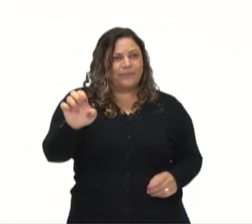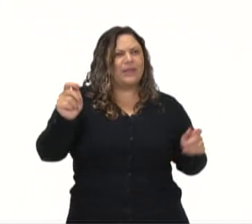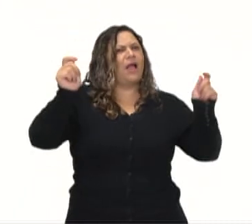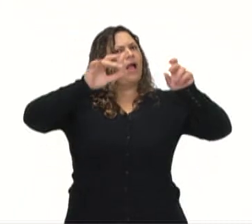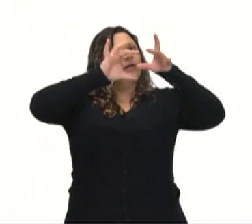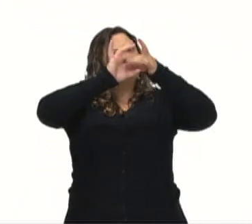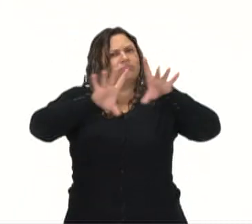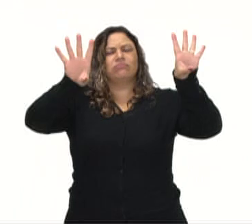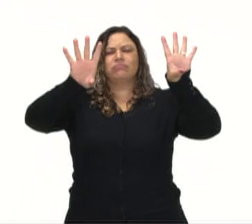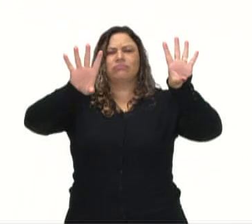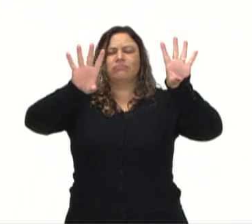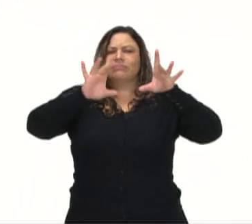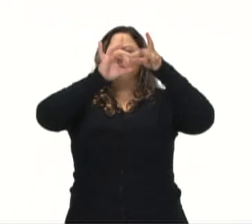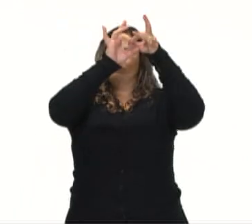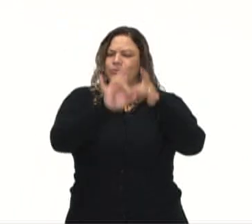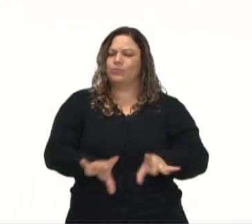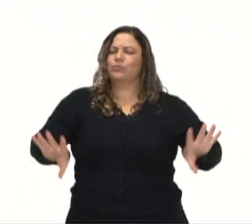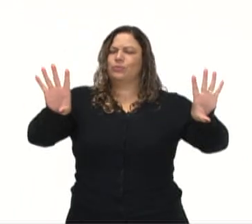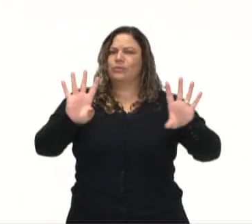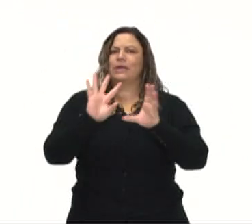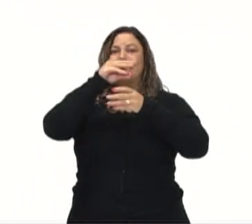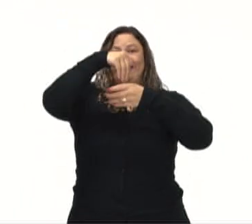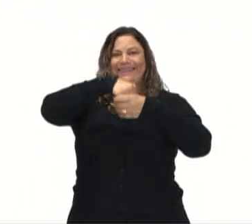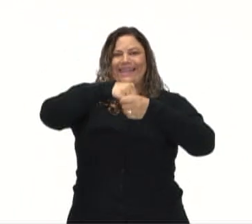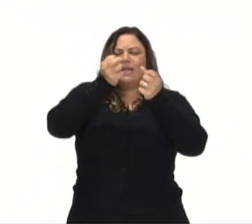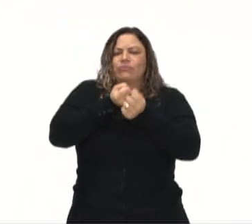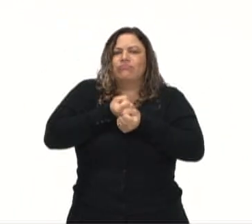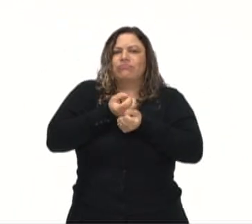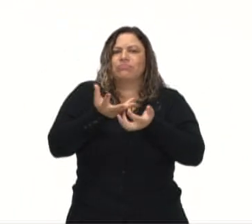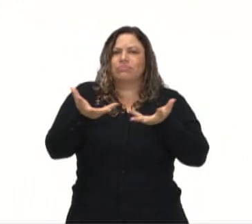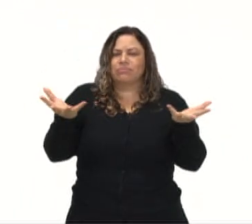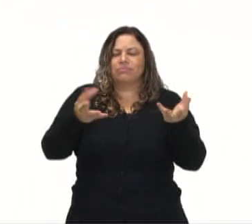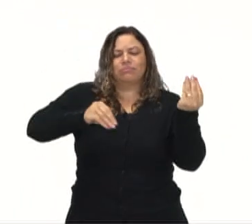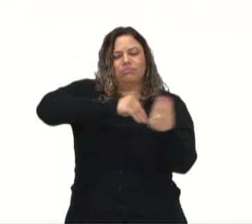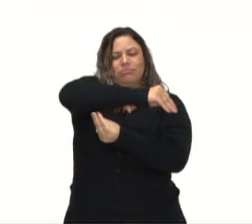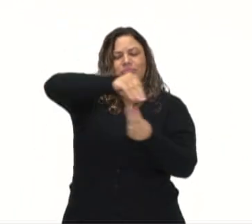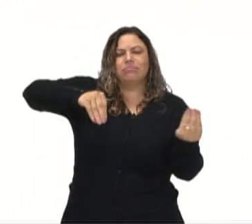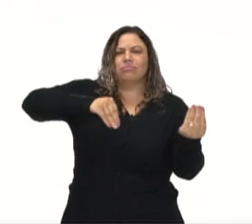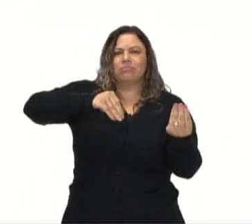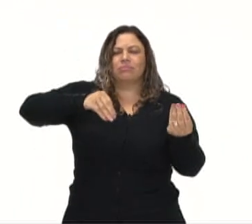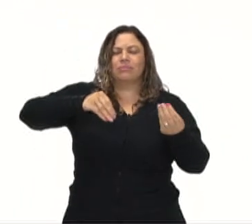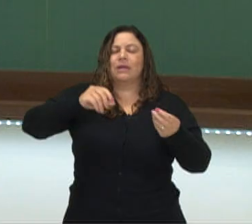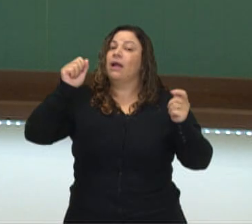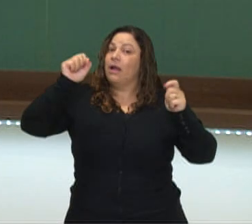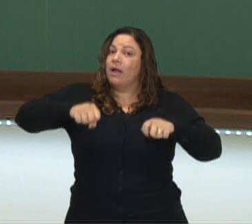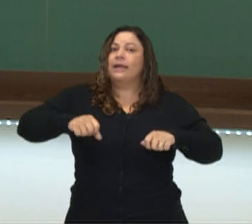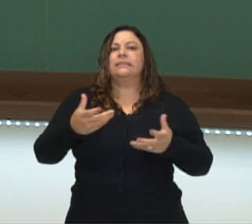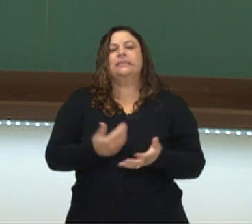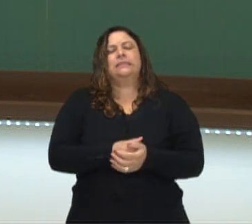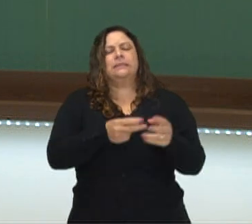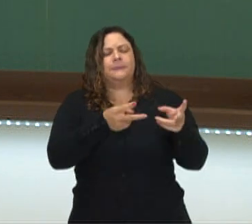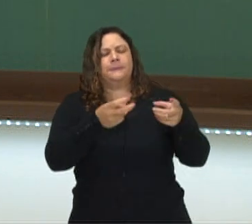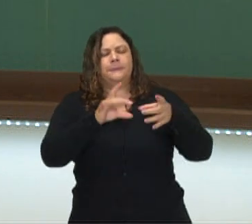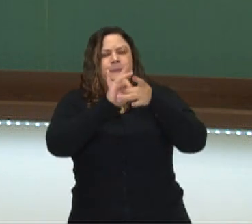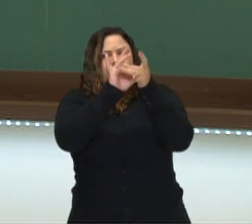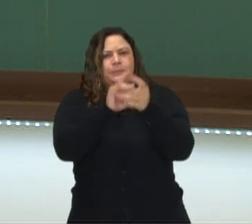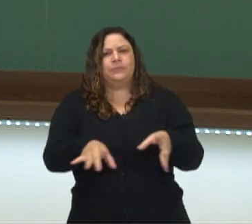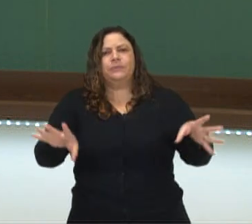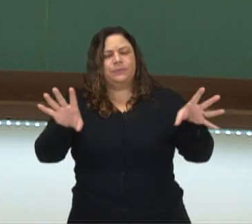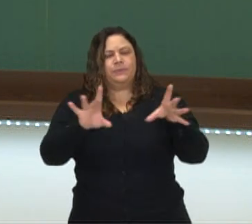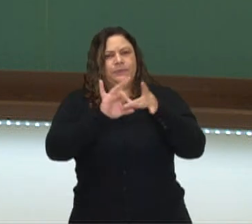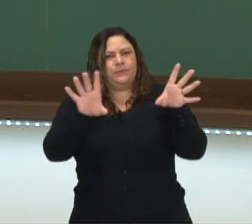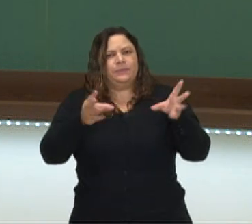o solvente e o oxigênio, que é o soluto aqui para nós, ok? No tipo de solução